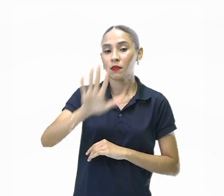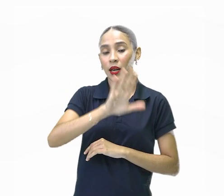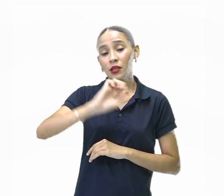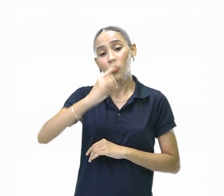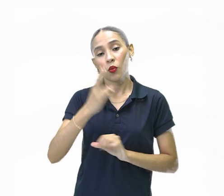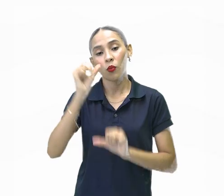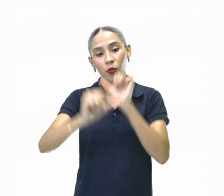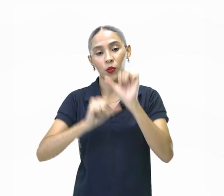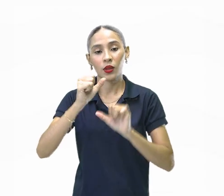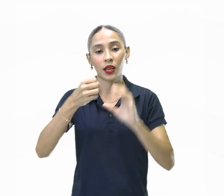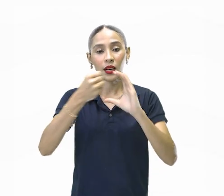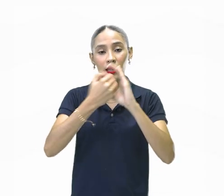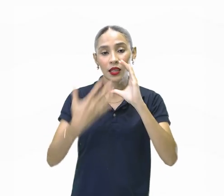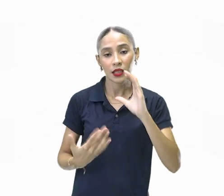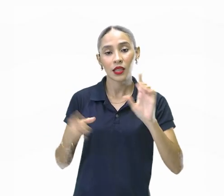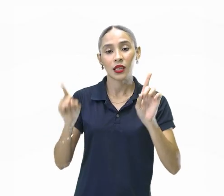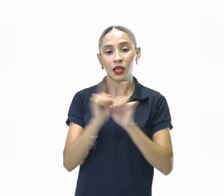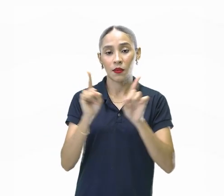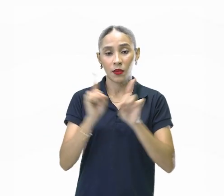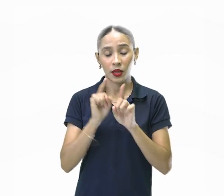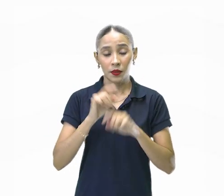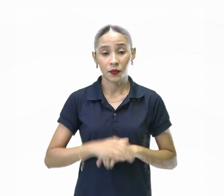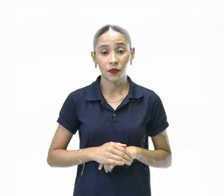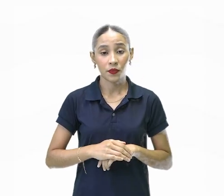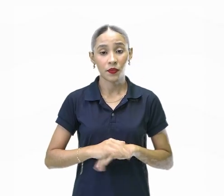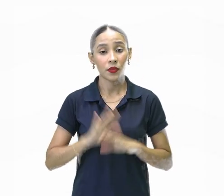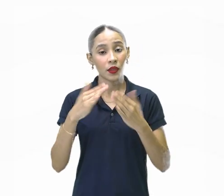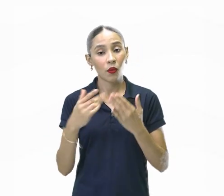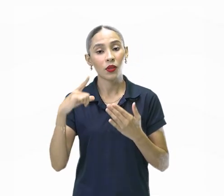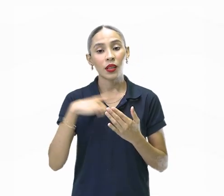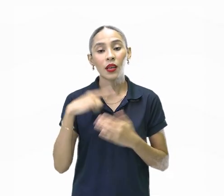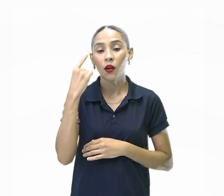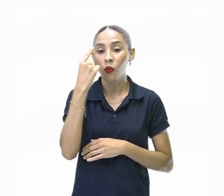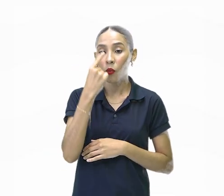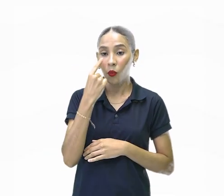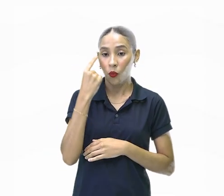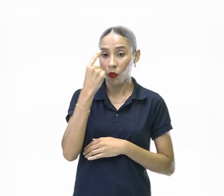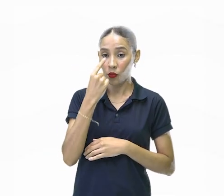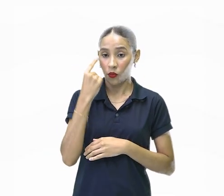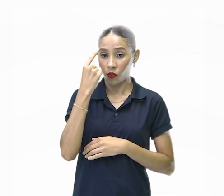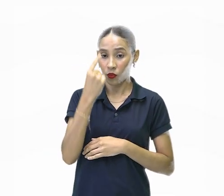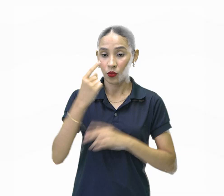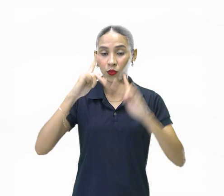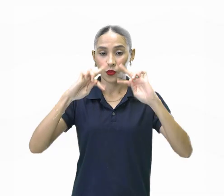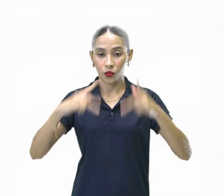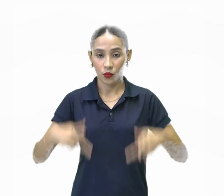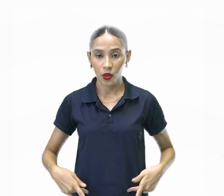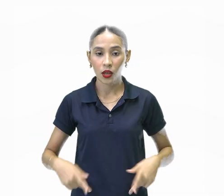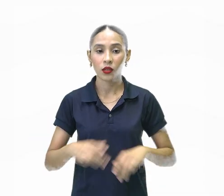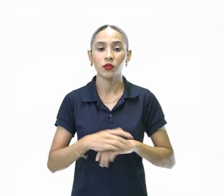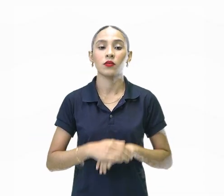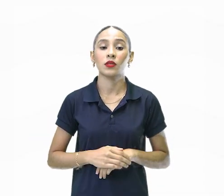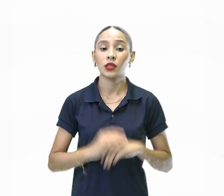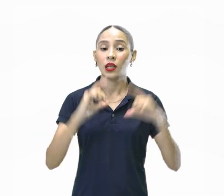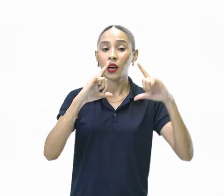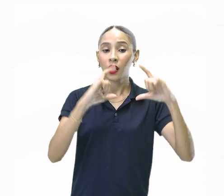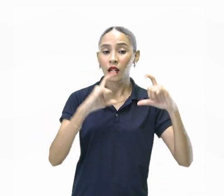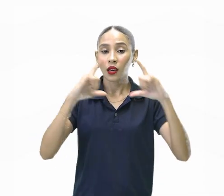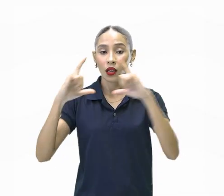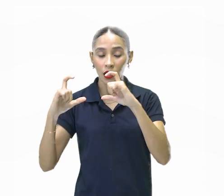alterar suas características. E aí a gente tem o olho humano, né?